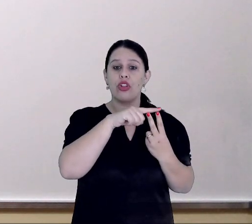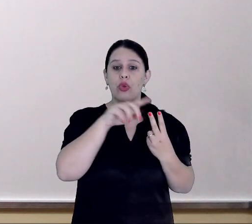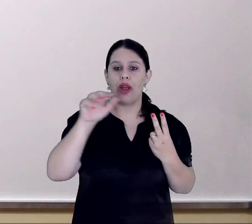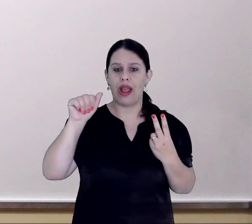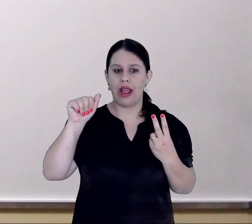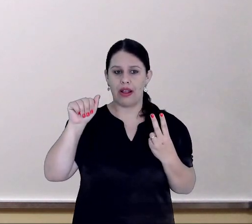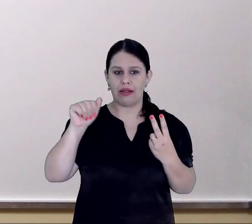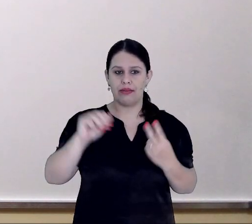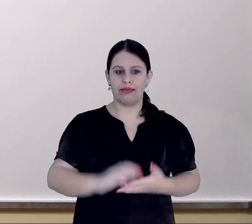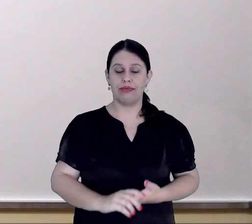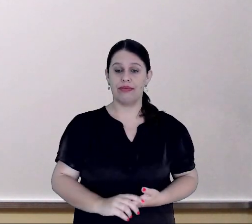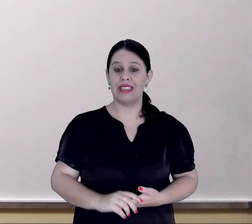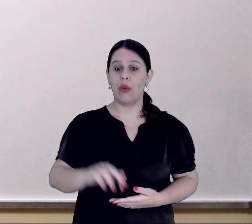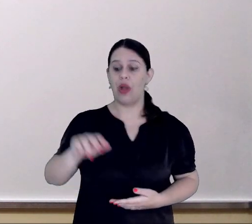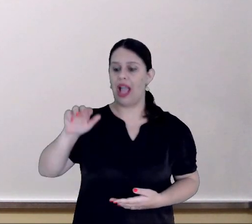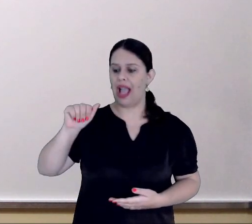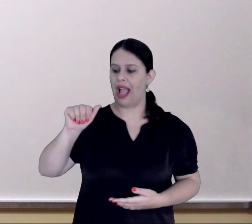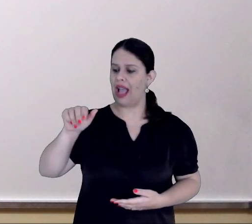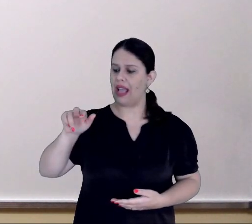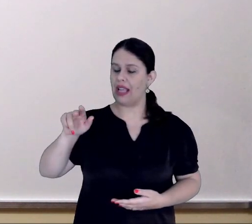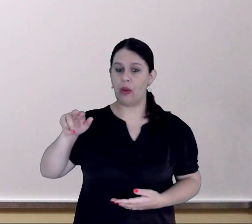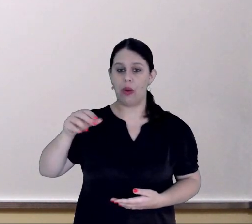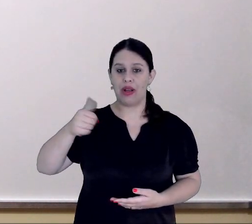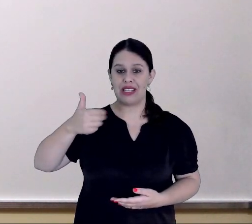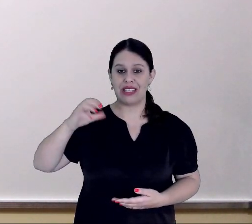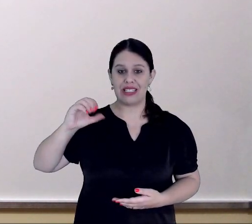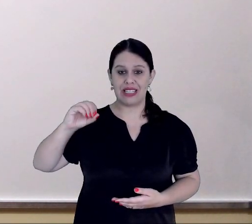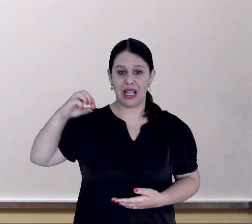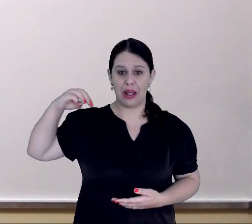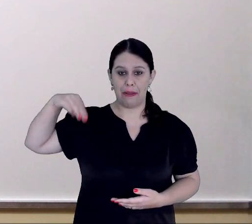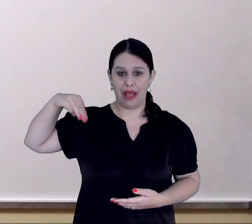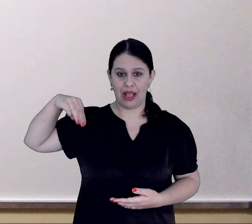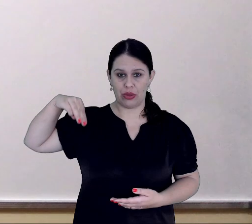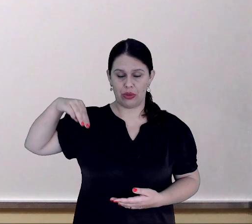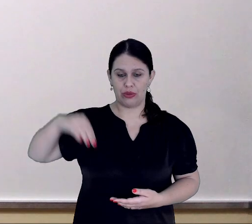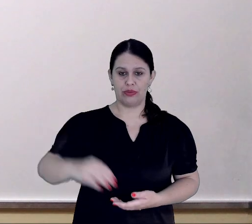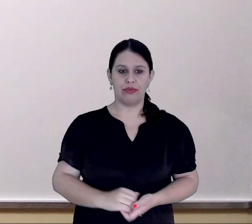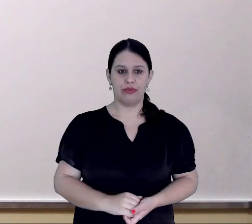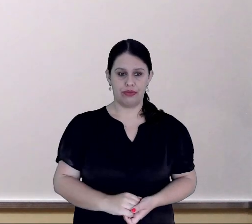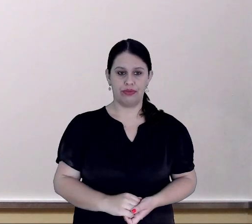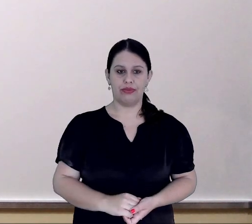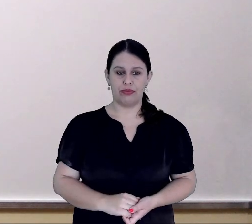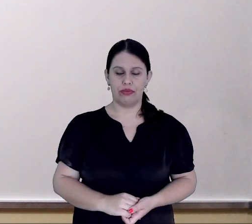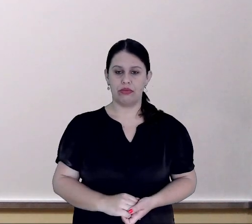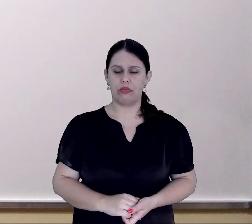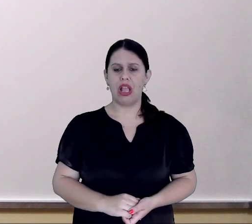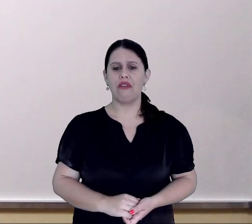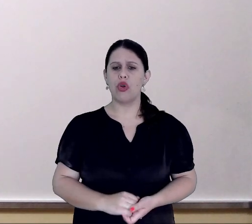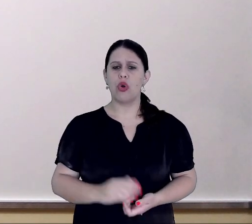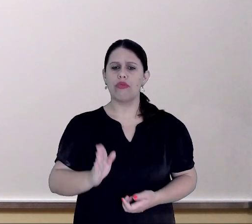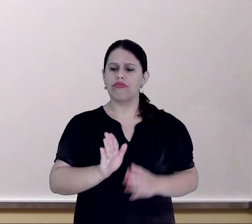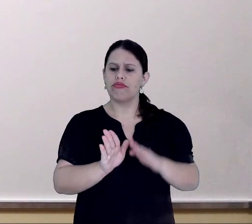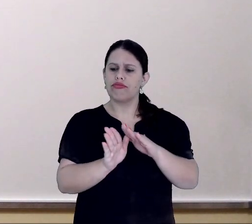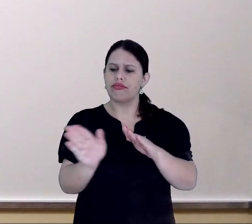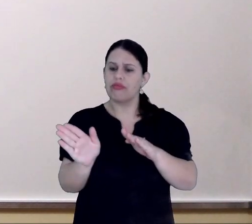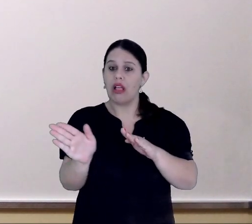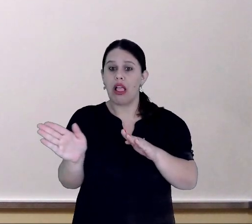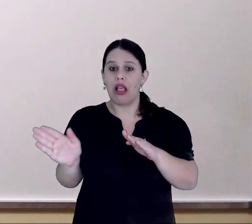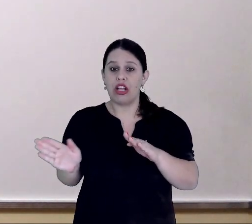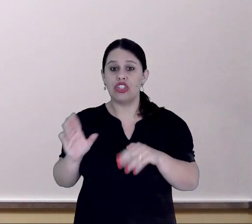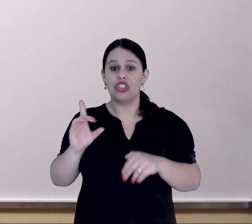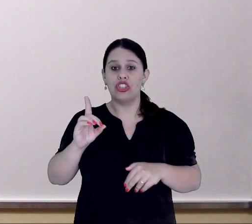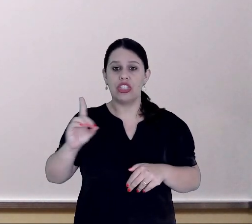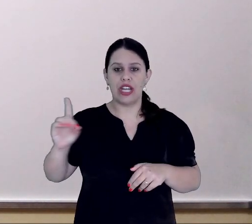100 metros, eu vou escrever aqui A igual a 100 metros. Beleza? Virou à direita. Ó, direita está indo,